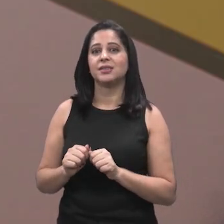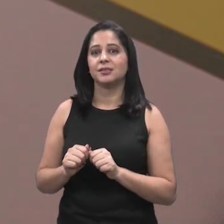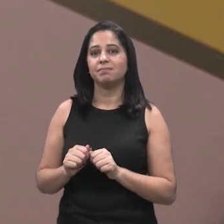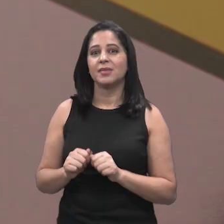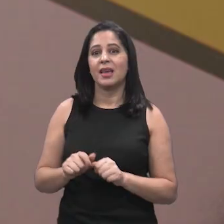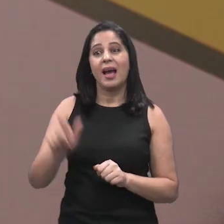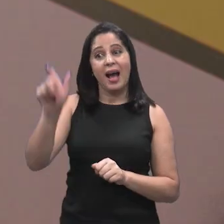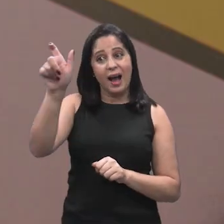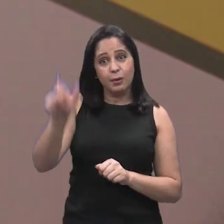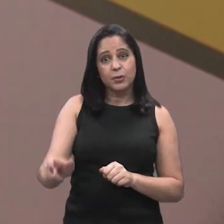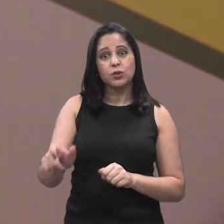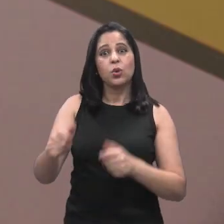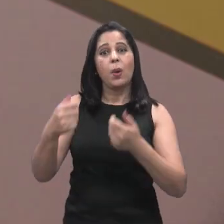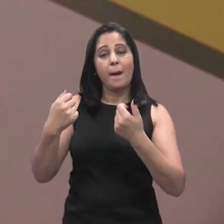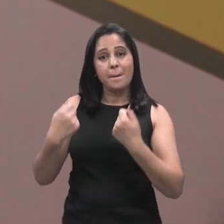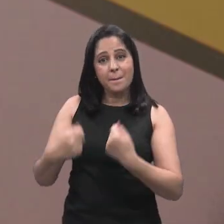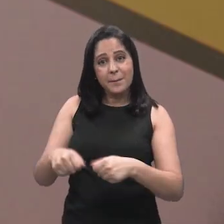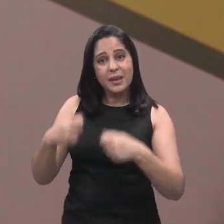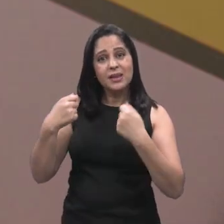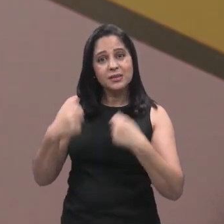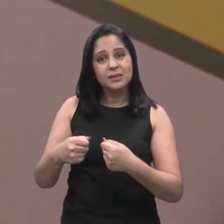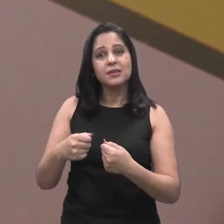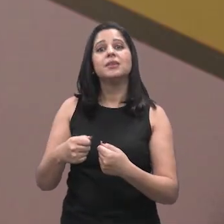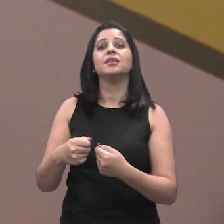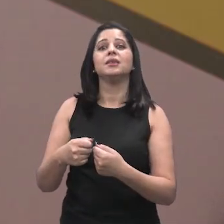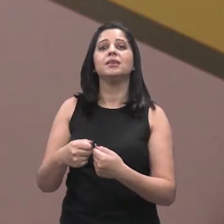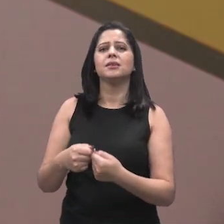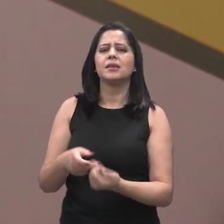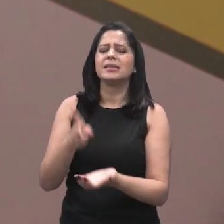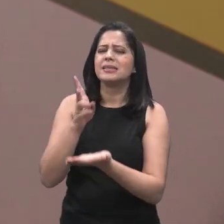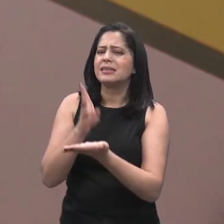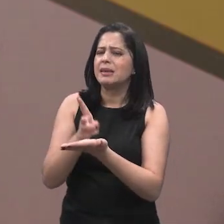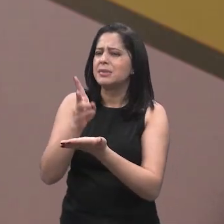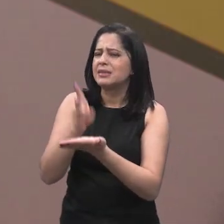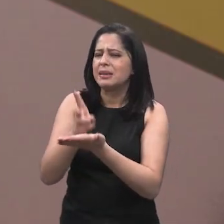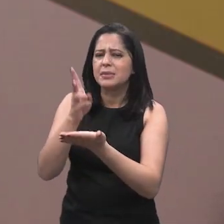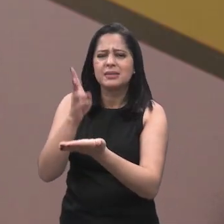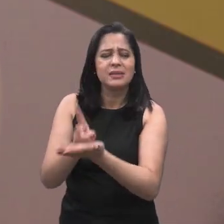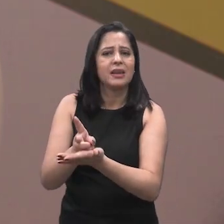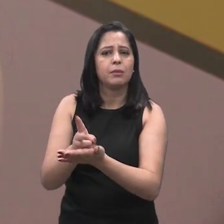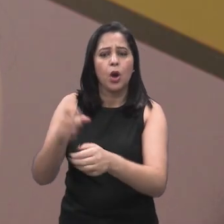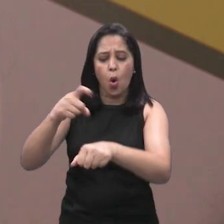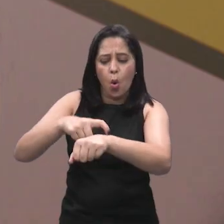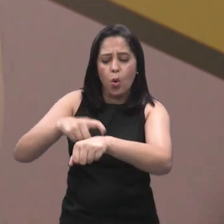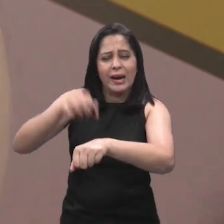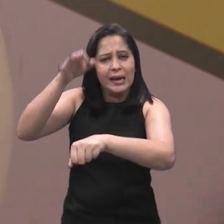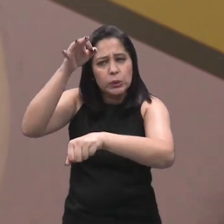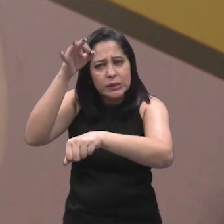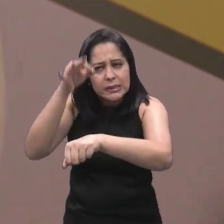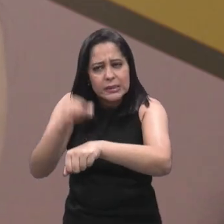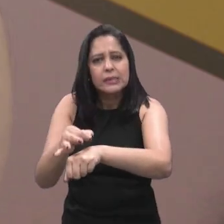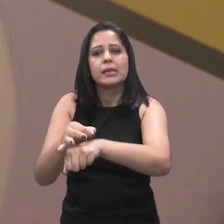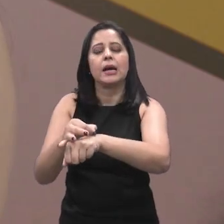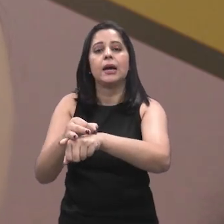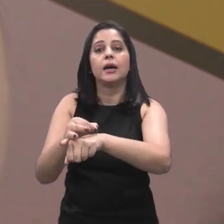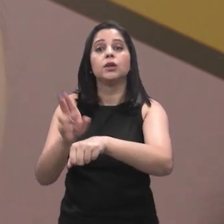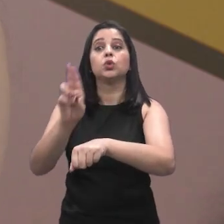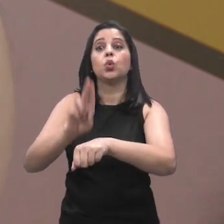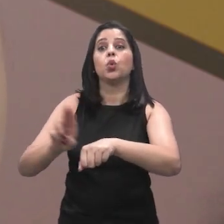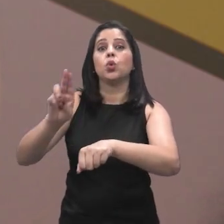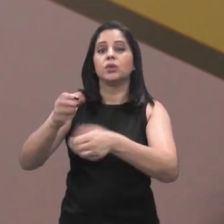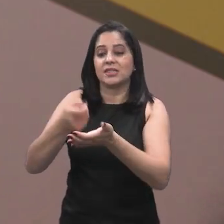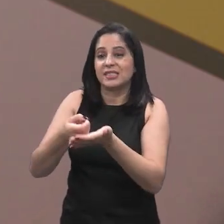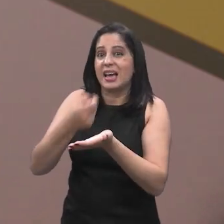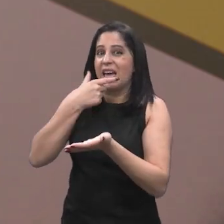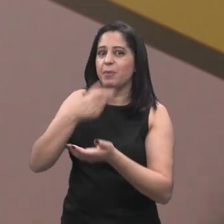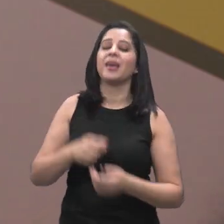vezes particular. Mas, às vezes, o que mais importa realmente é você ser adepto ao uso contínuo e